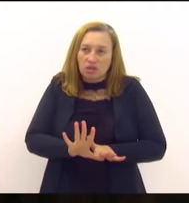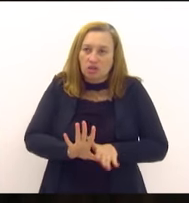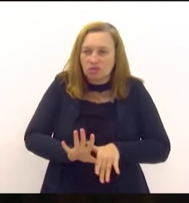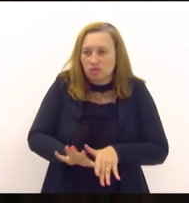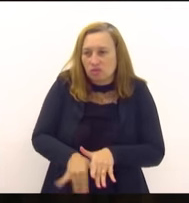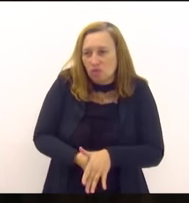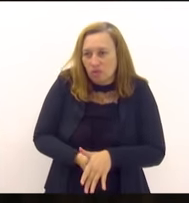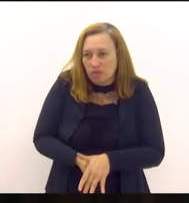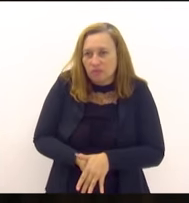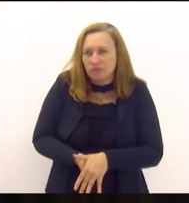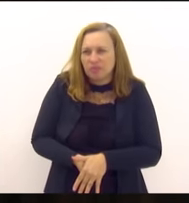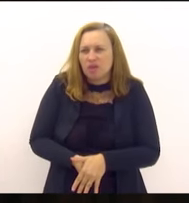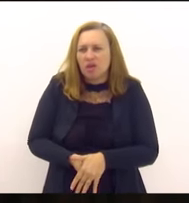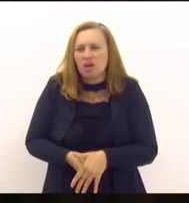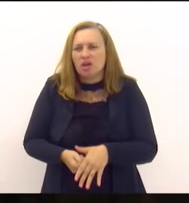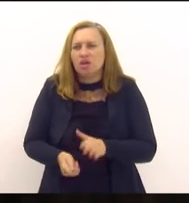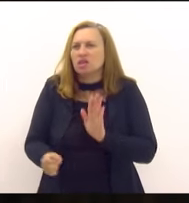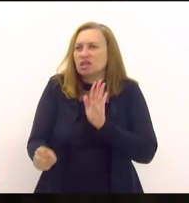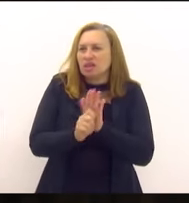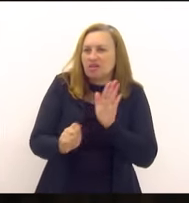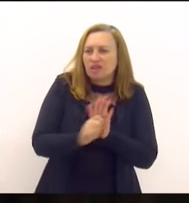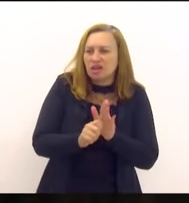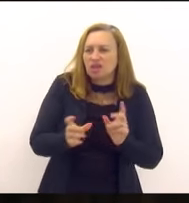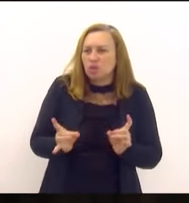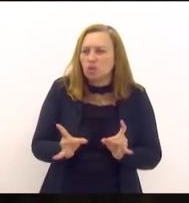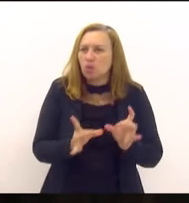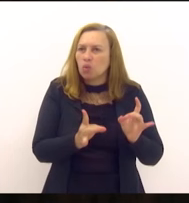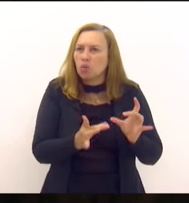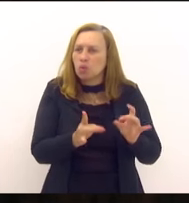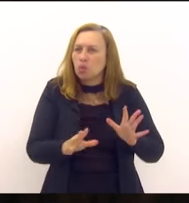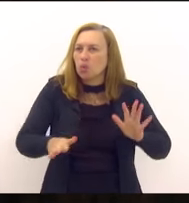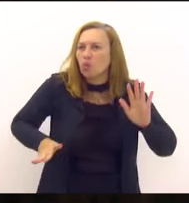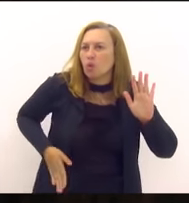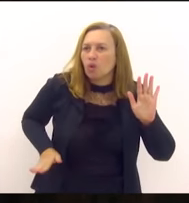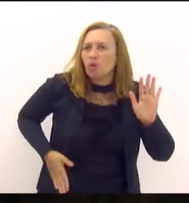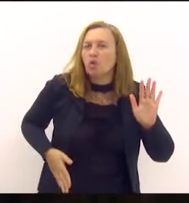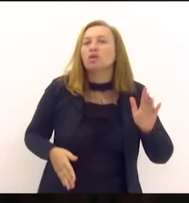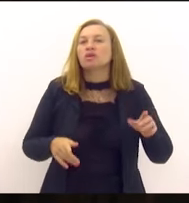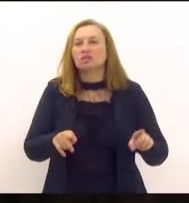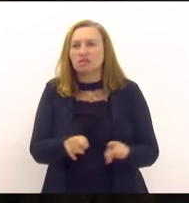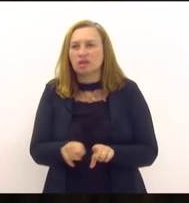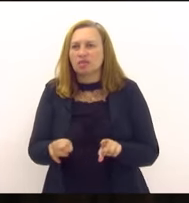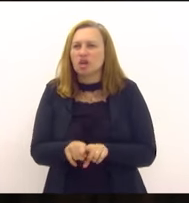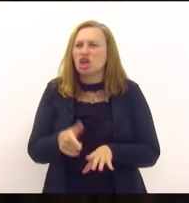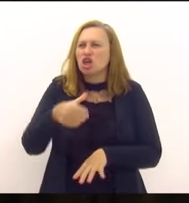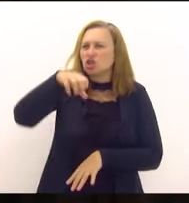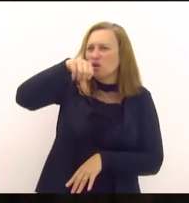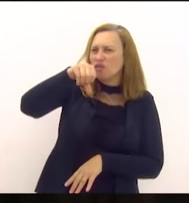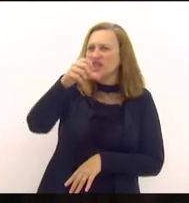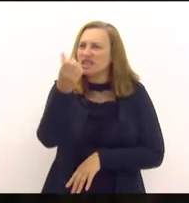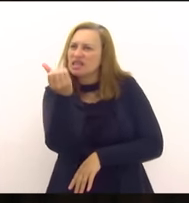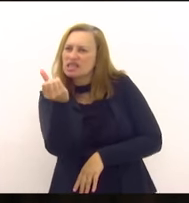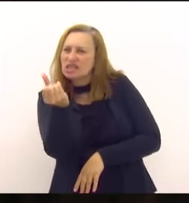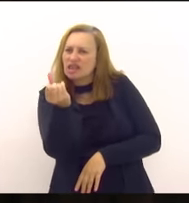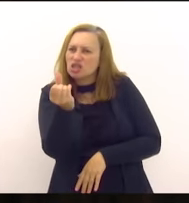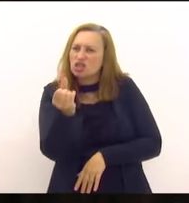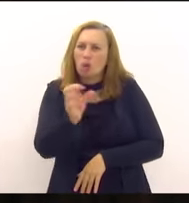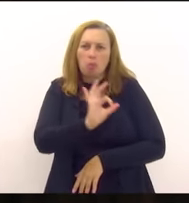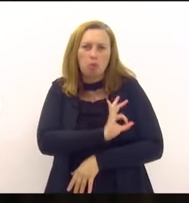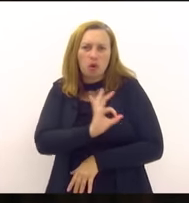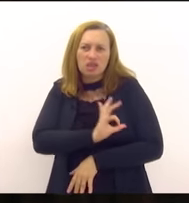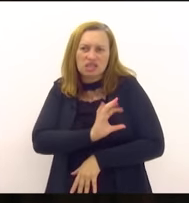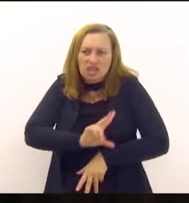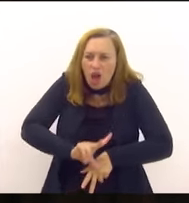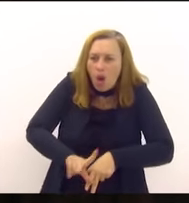memória, 75 traficantes foram presos na operação presidida pelo delegado e 96 policiais corruptos. Se um